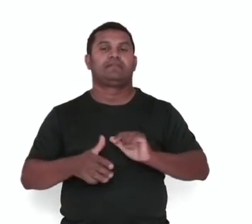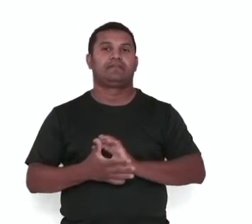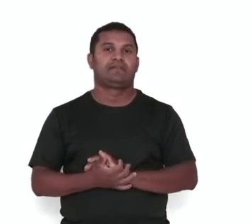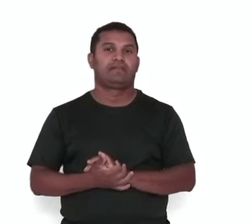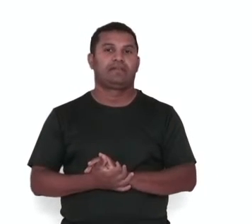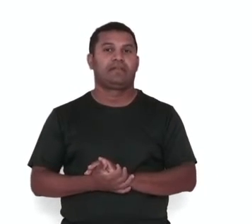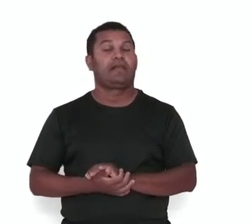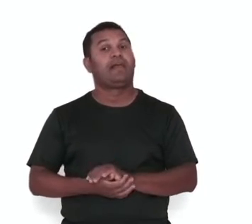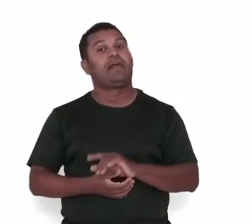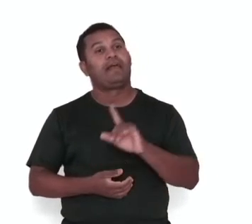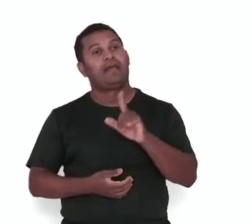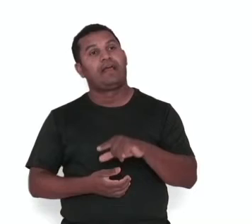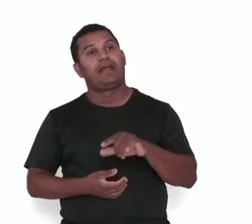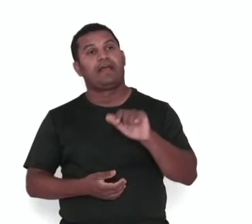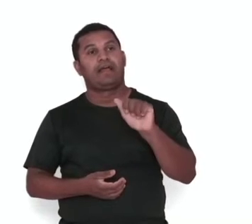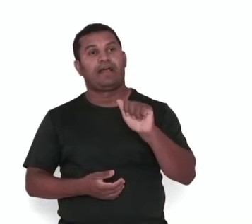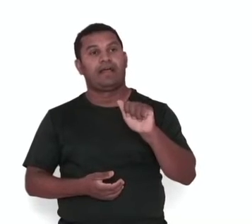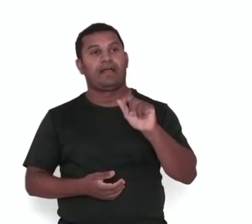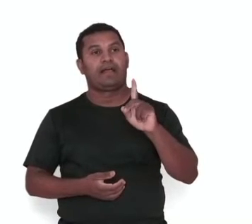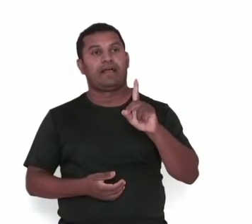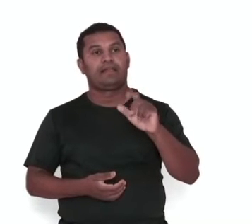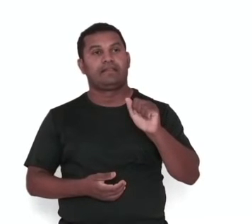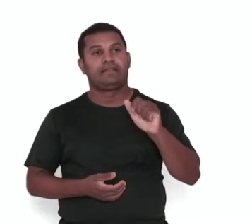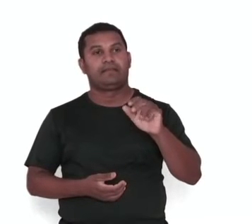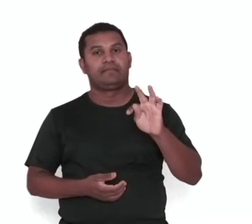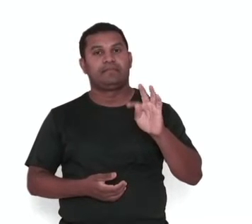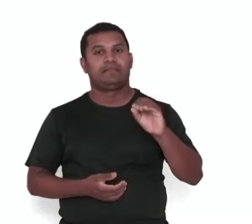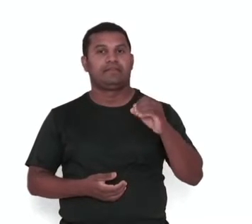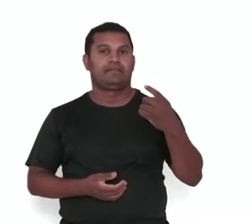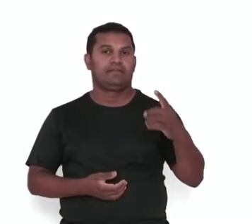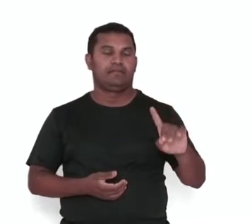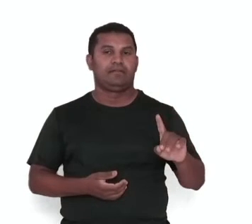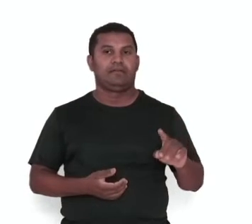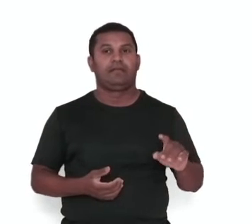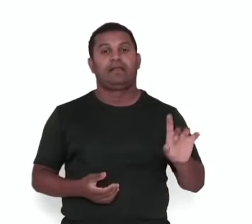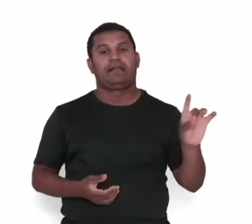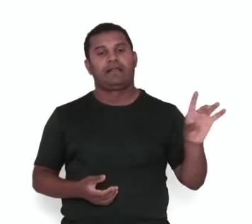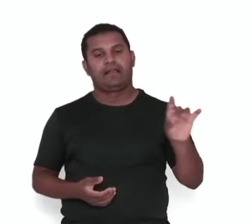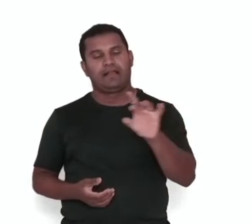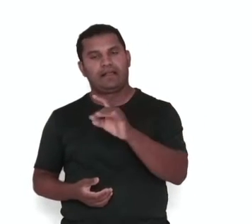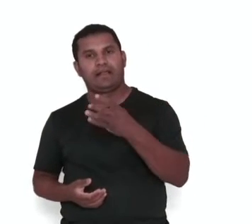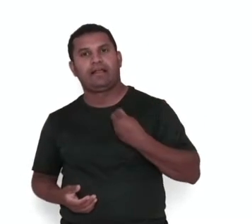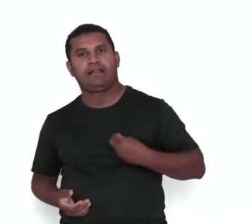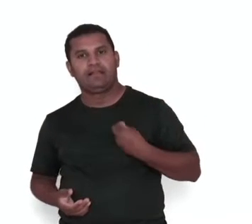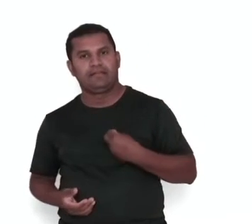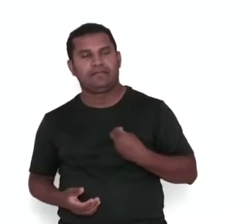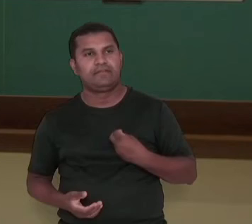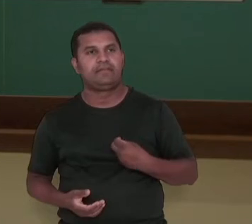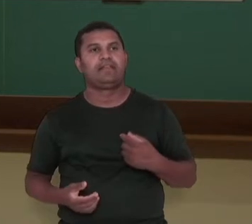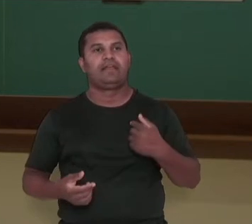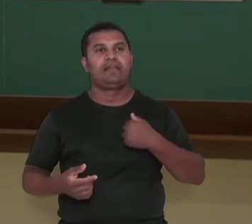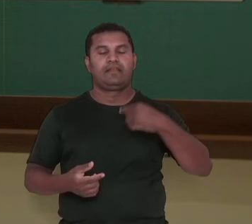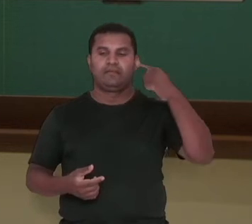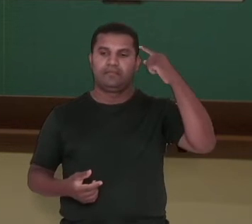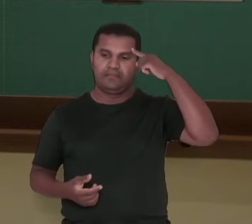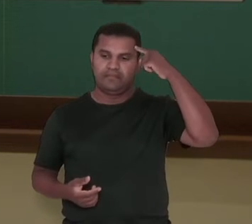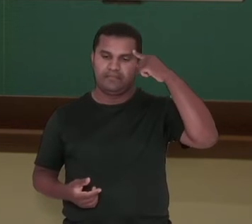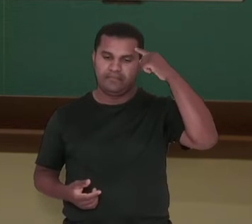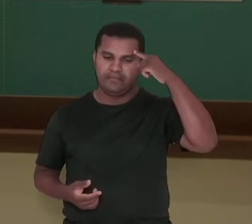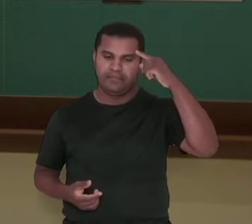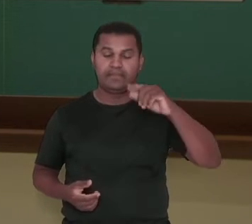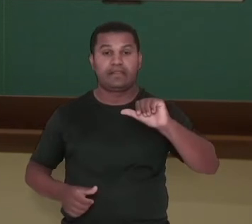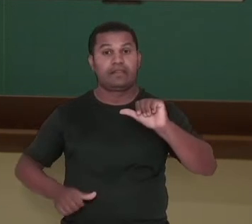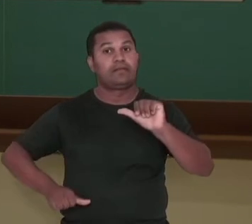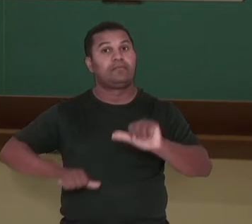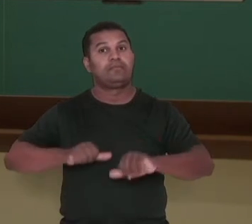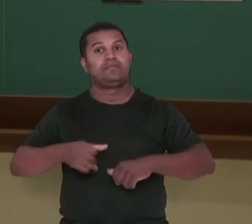adaptabilidade, relacionada à proatividade, à adaptação às diferentes circunstâncias, é extremamente necessária.